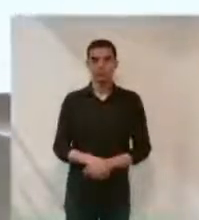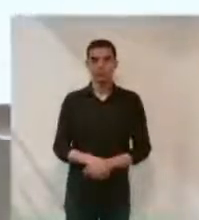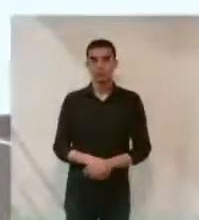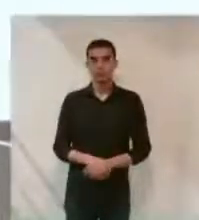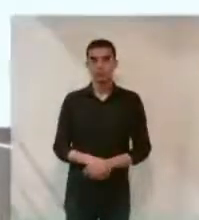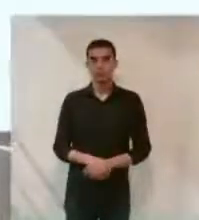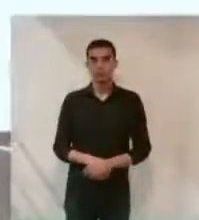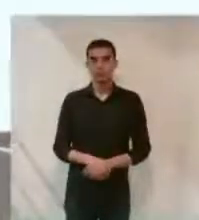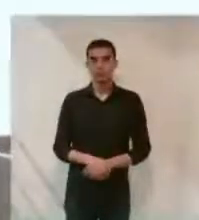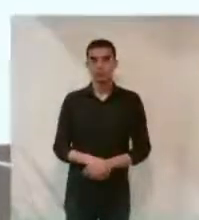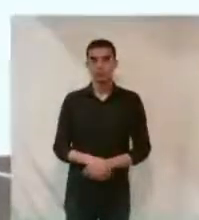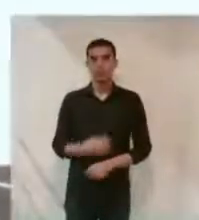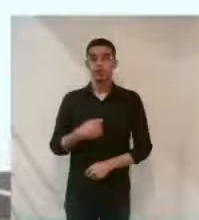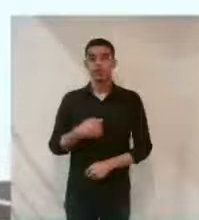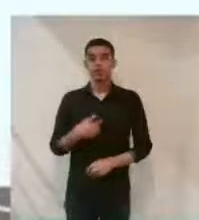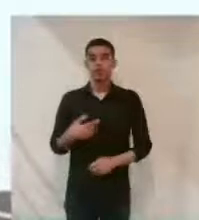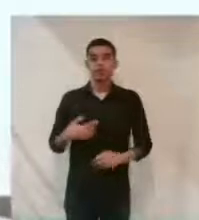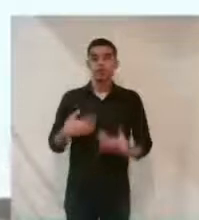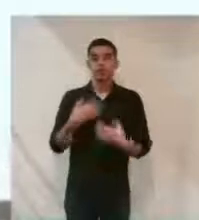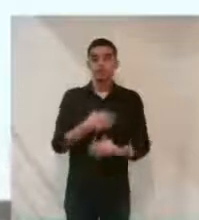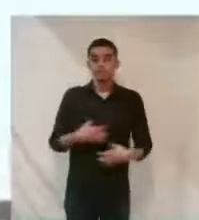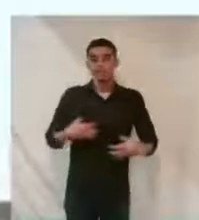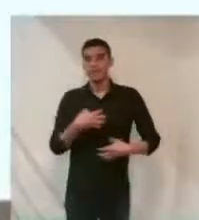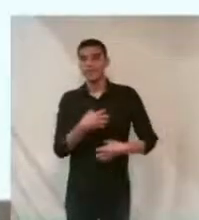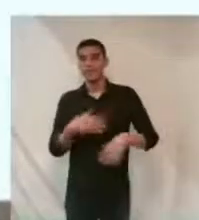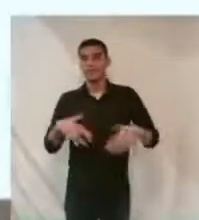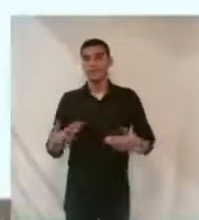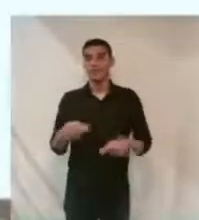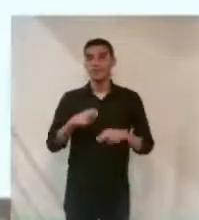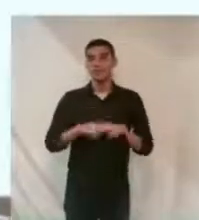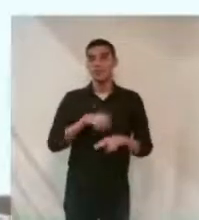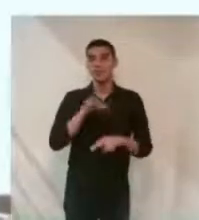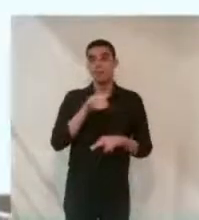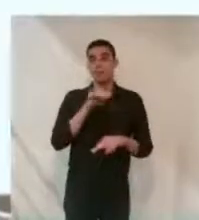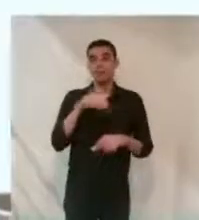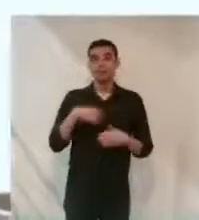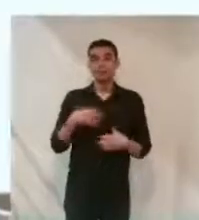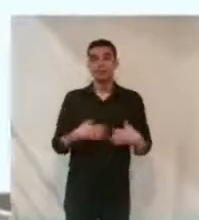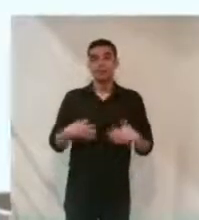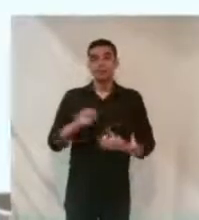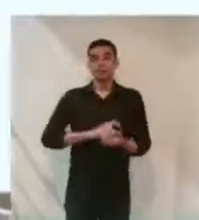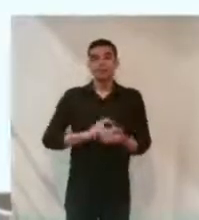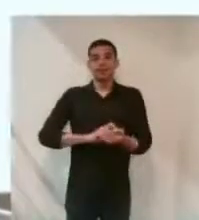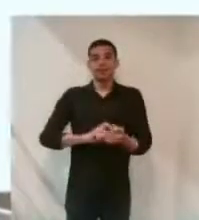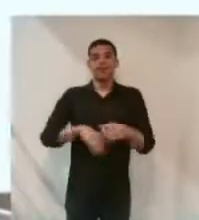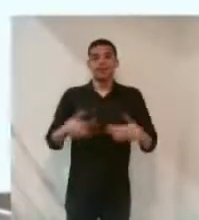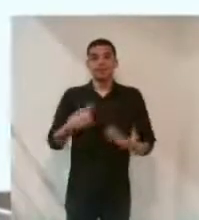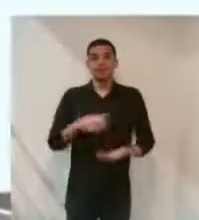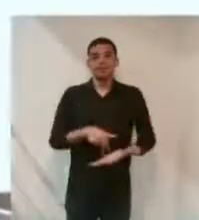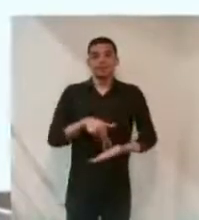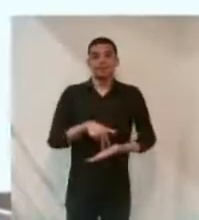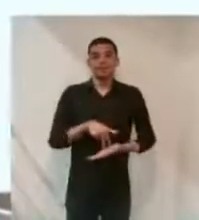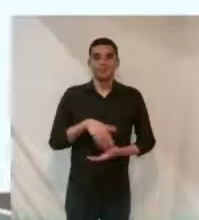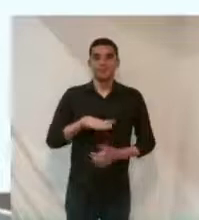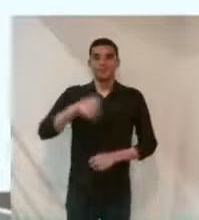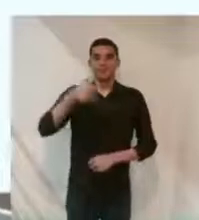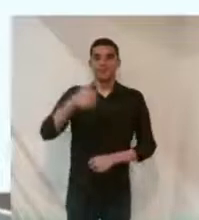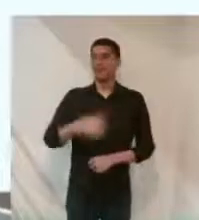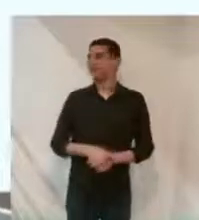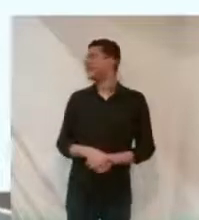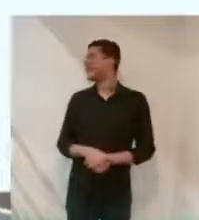Eu sou meio inquieto, então falar sentado em curto tempo vai me deixar muito nervoso, então eu vou ficar em pé. Não dá para